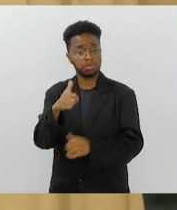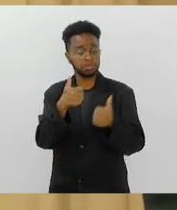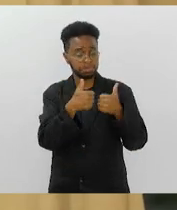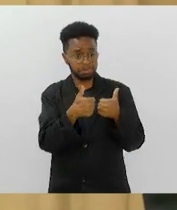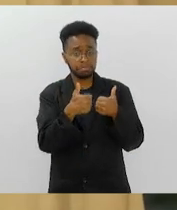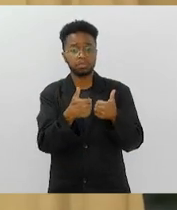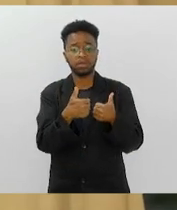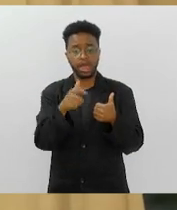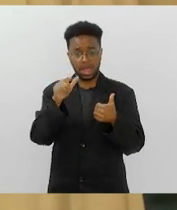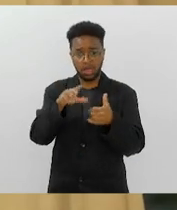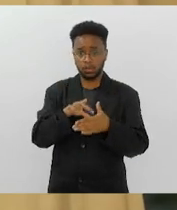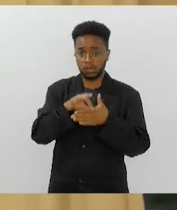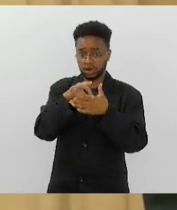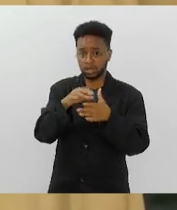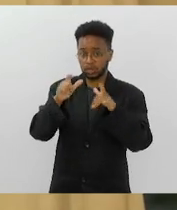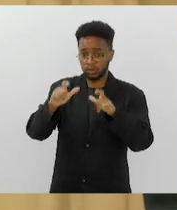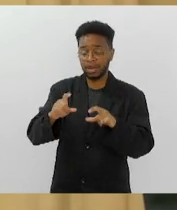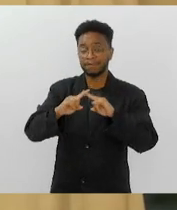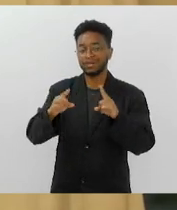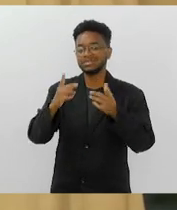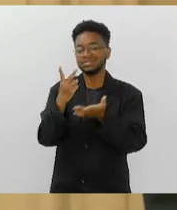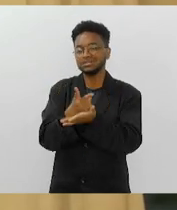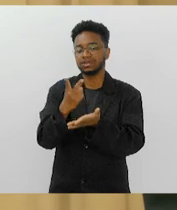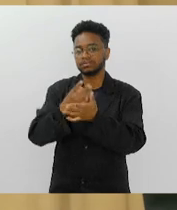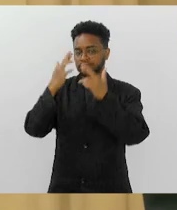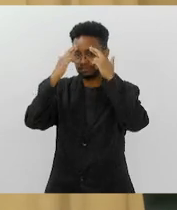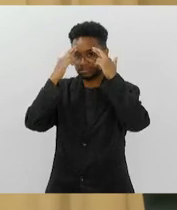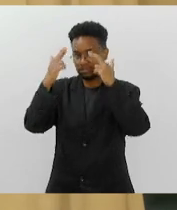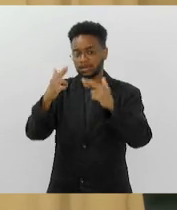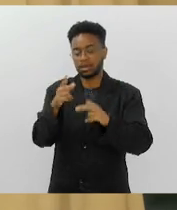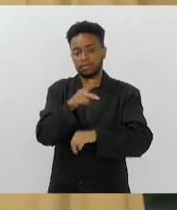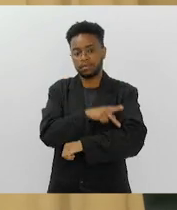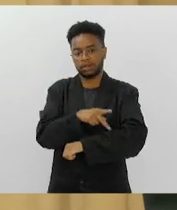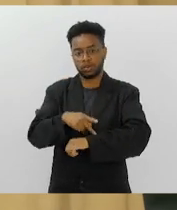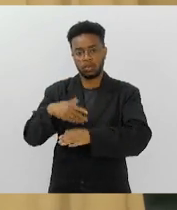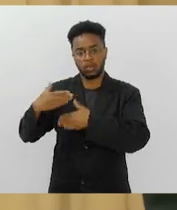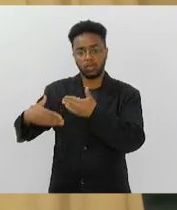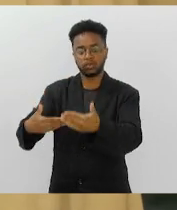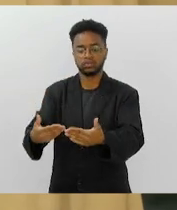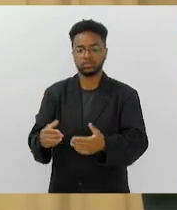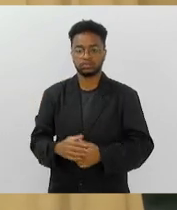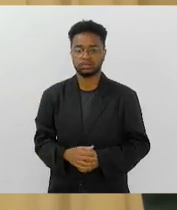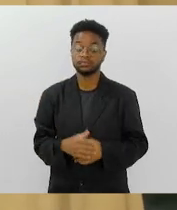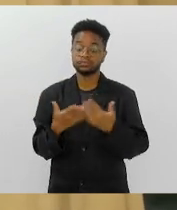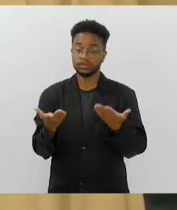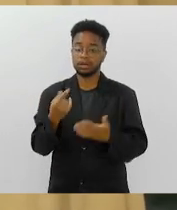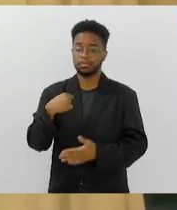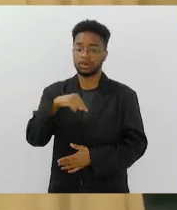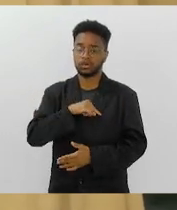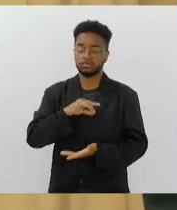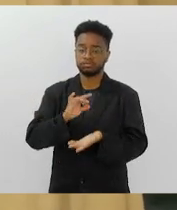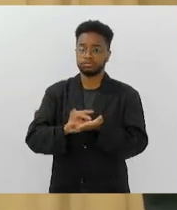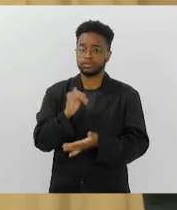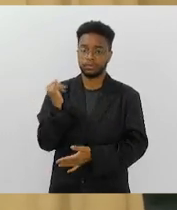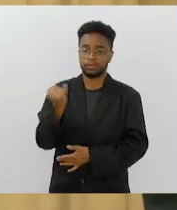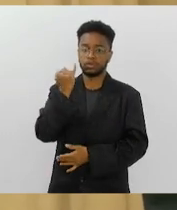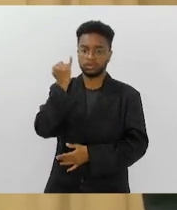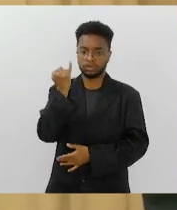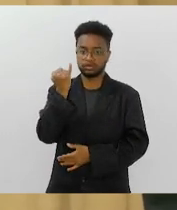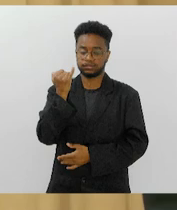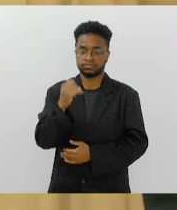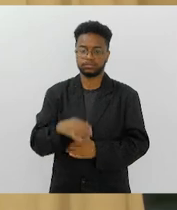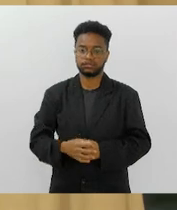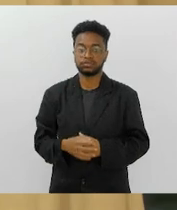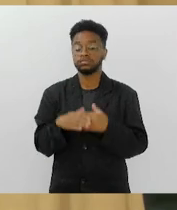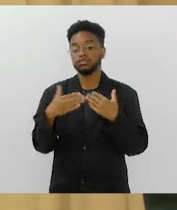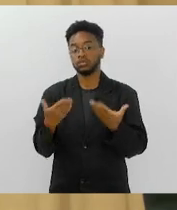unidade, mas ele respeita o processo pedagógico. E isso, para nós, é fundamental. Então, o grupamento